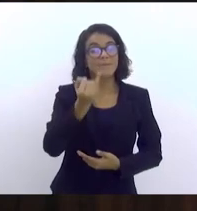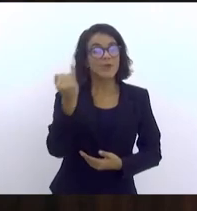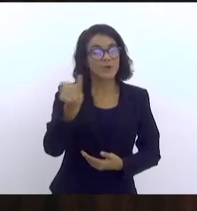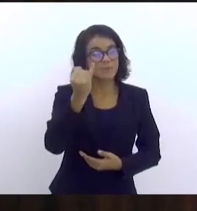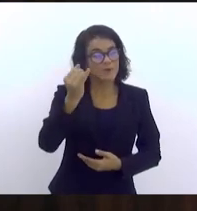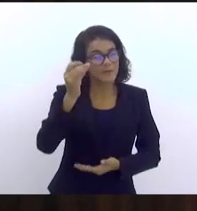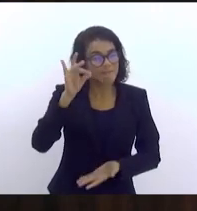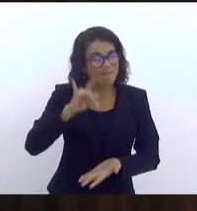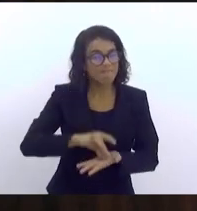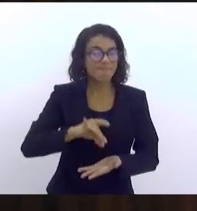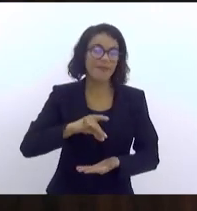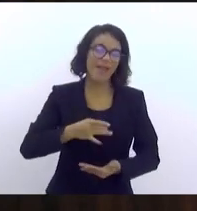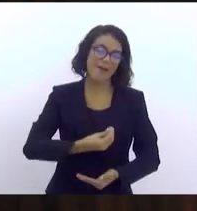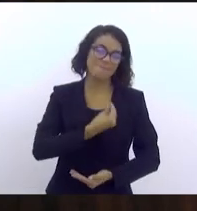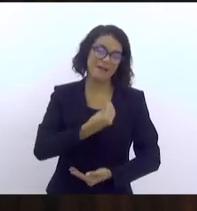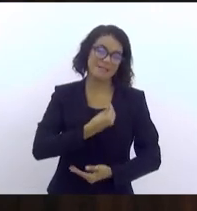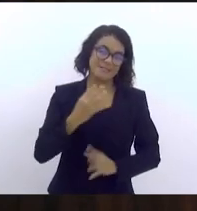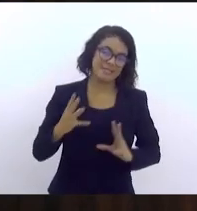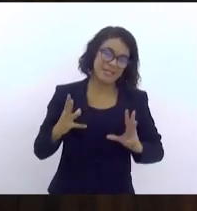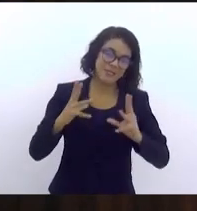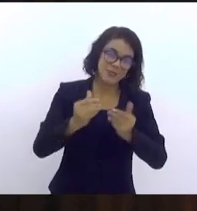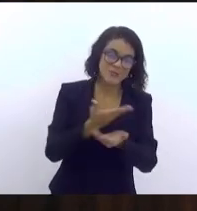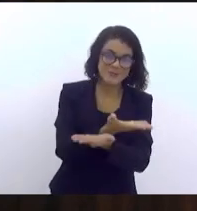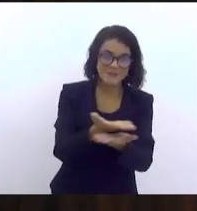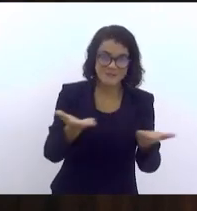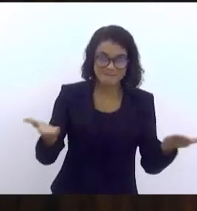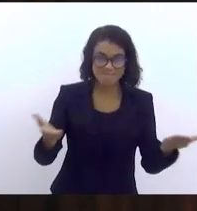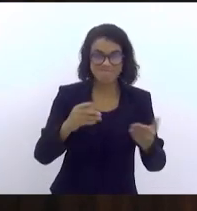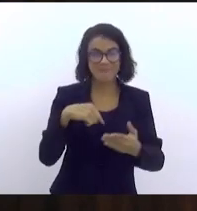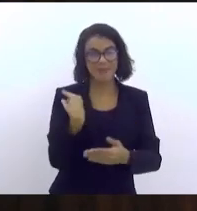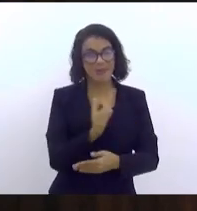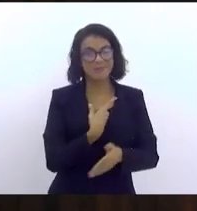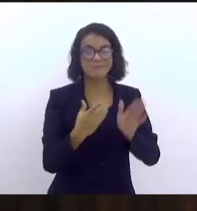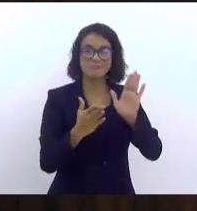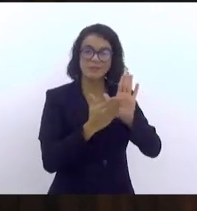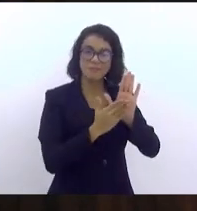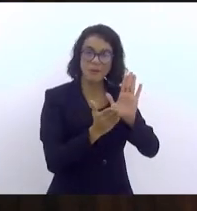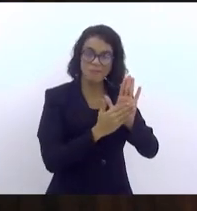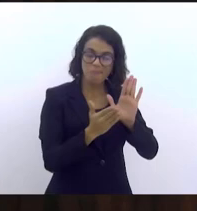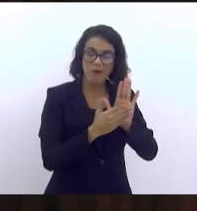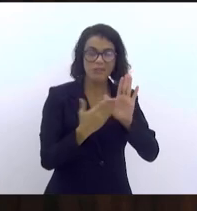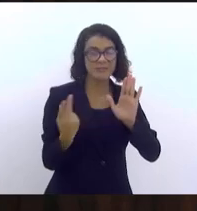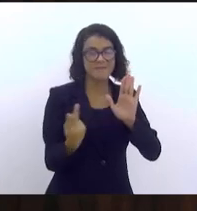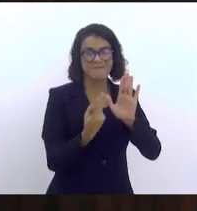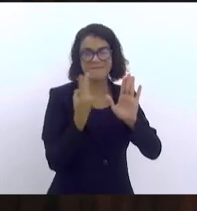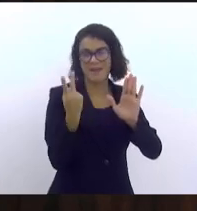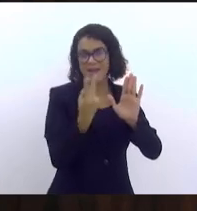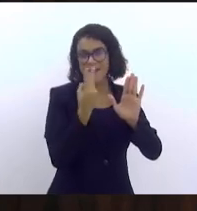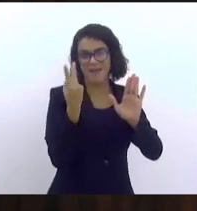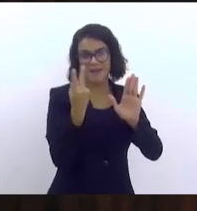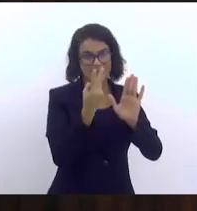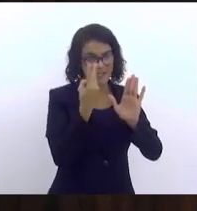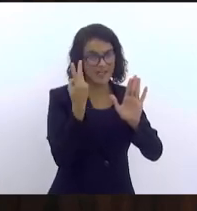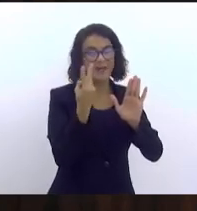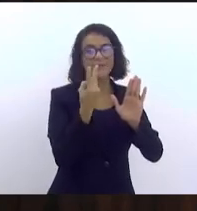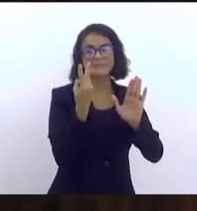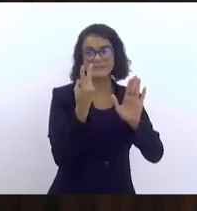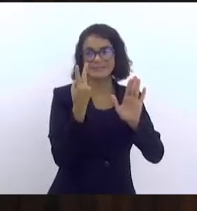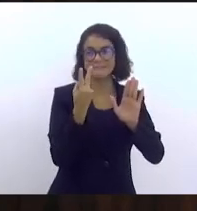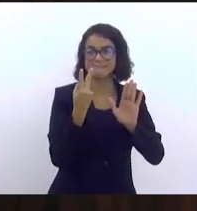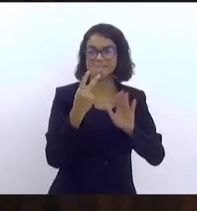mesmo é a presença de todos vocês porque só assim nós vamos ter propostas valiosas para poder